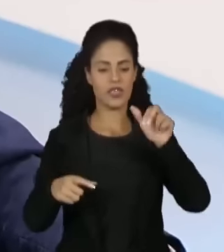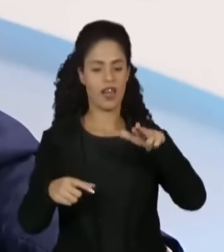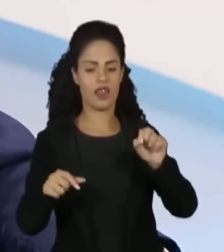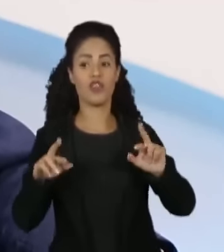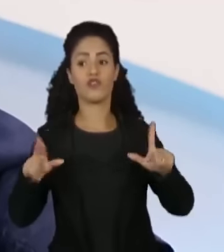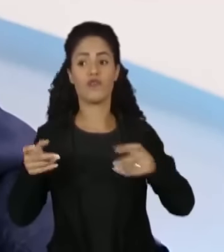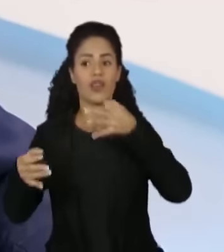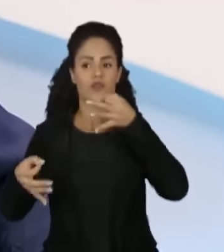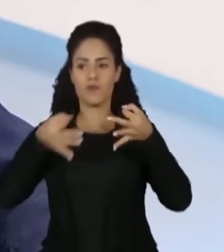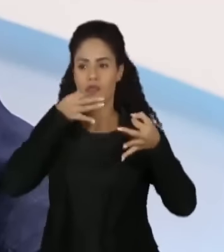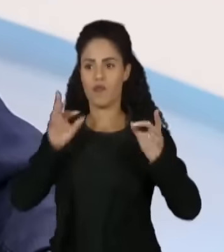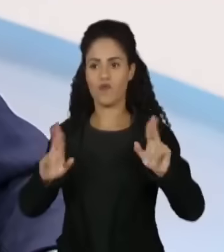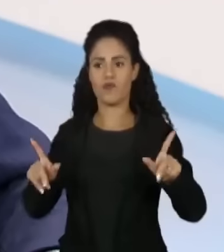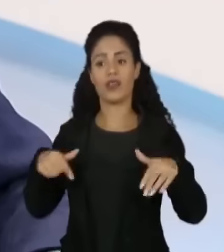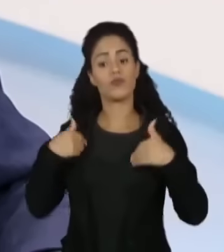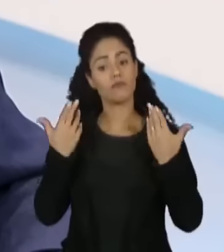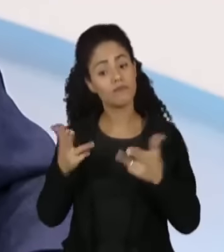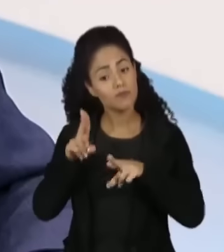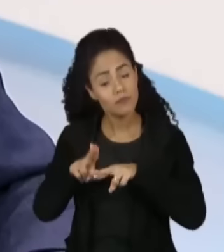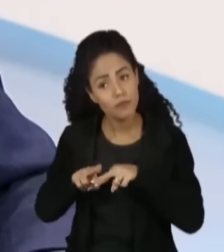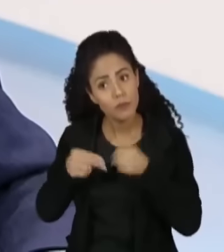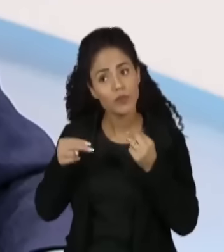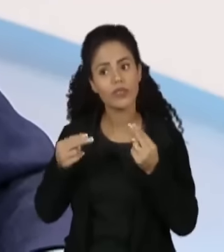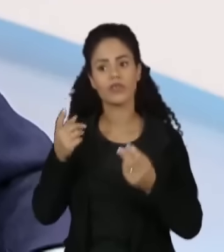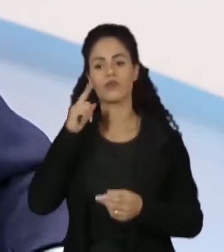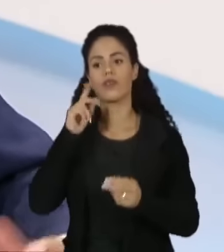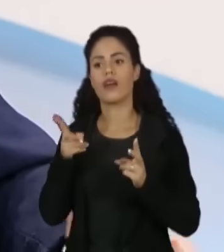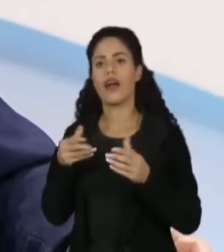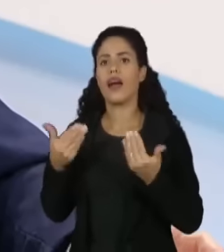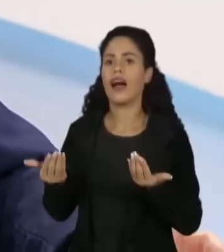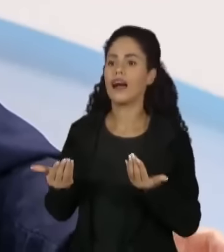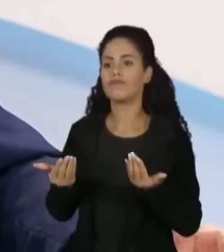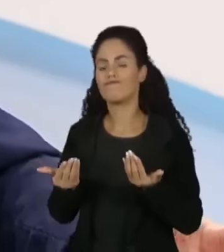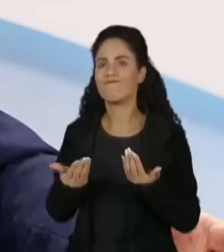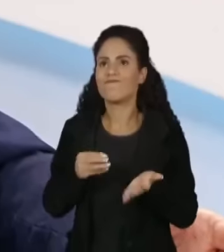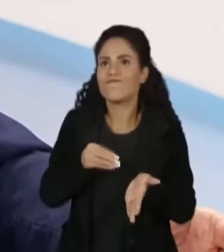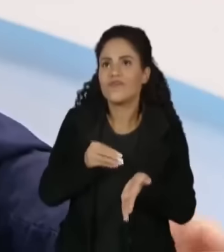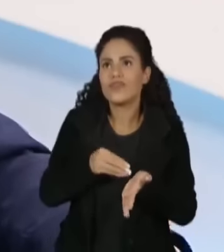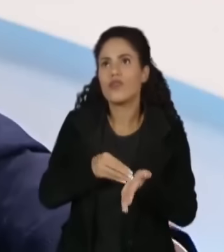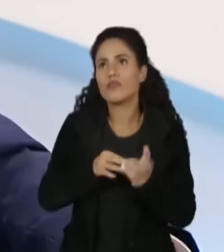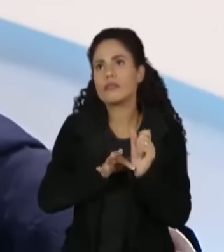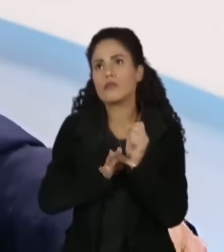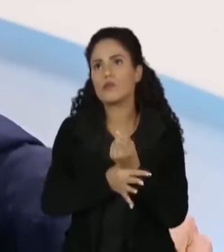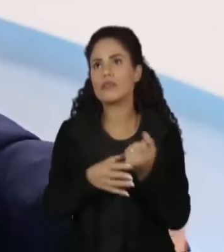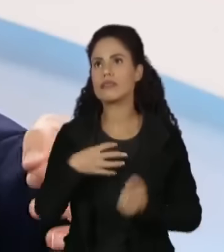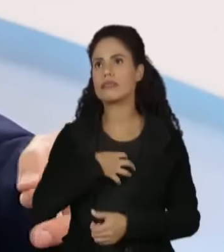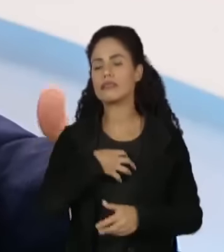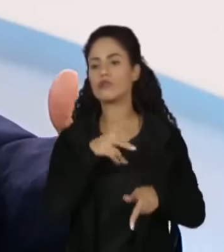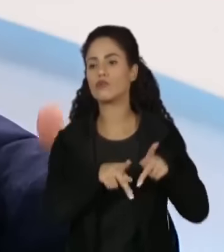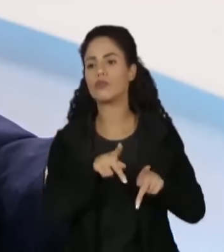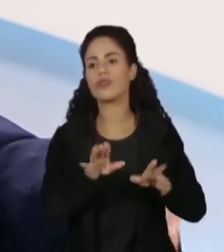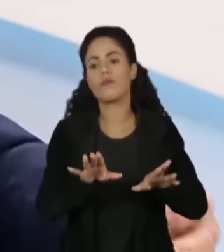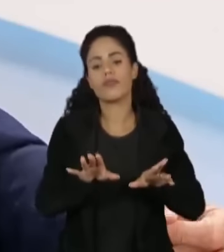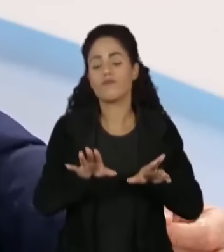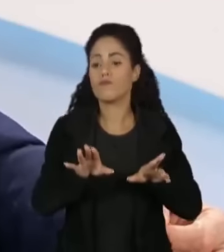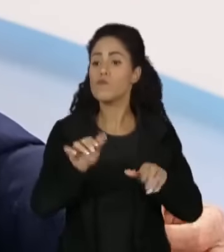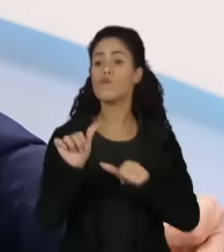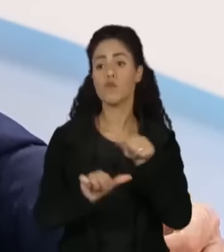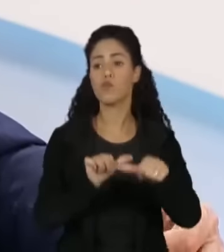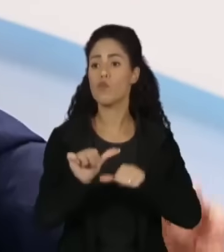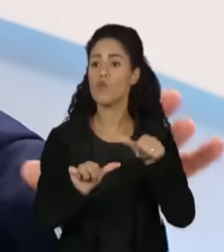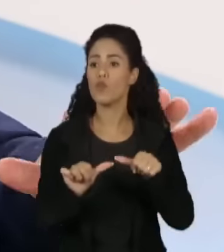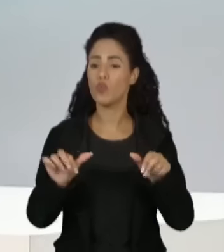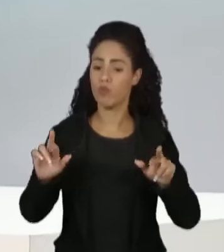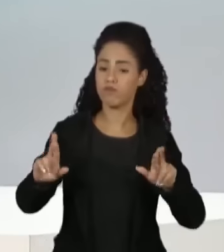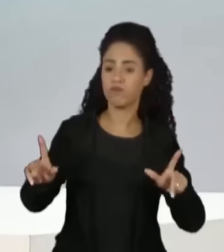nesse sentido. Portanto, eu não sei se eu chamaria de insegurança jurídica, mas houve uma mudança de entendimento